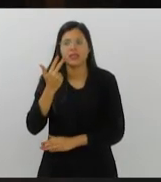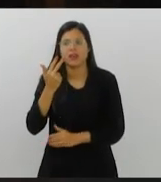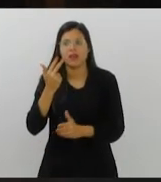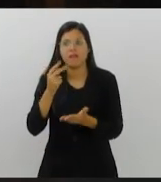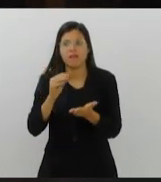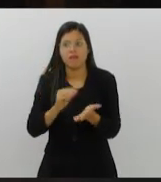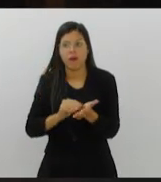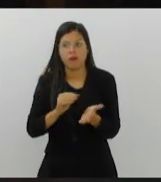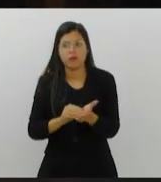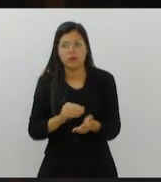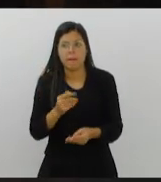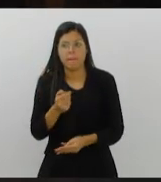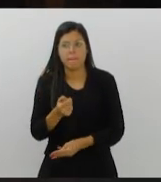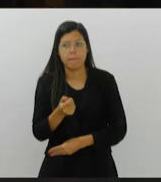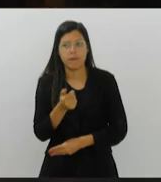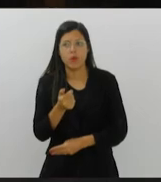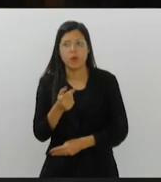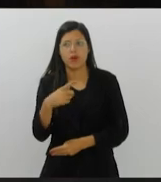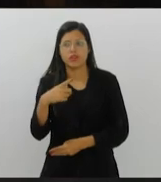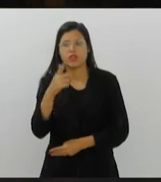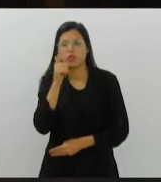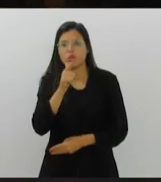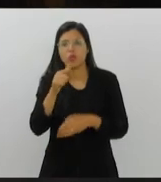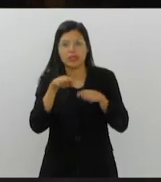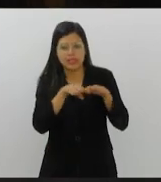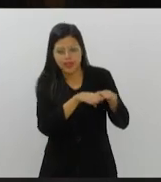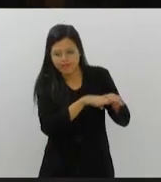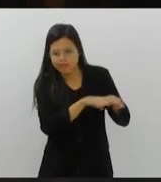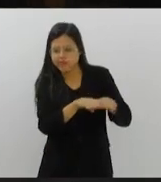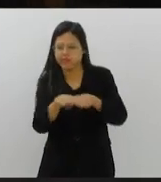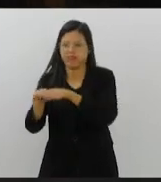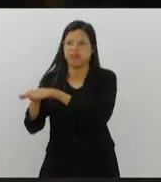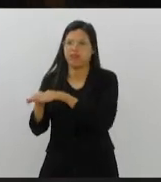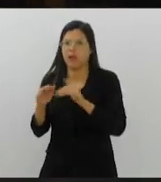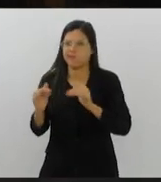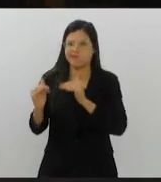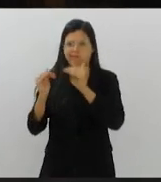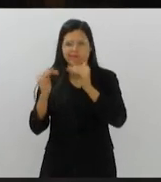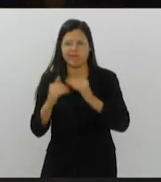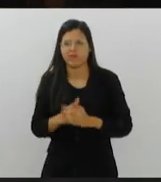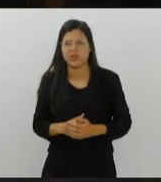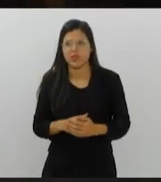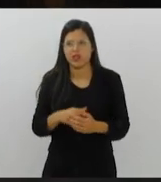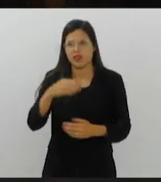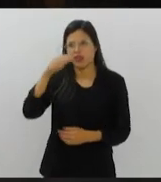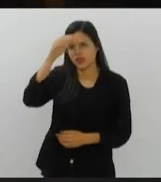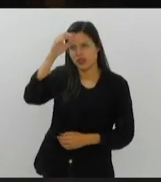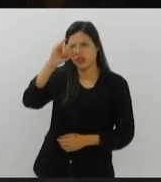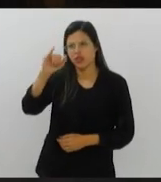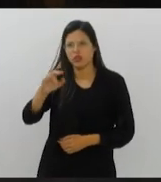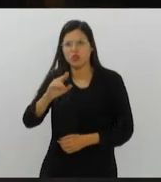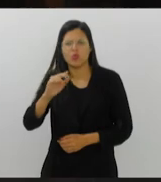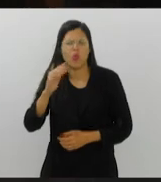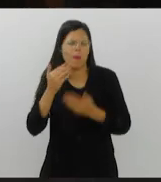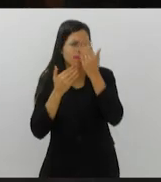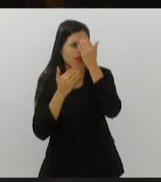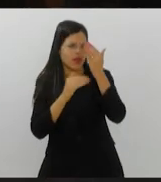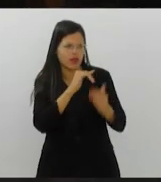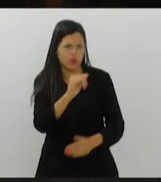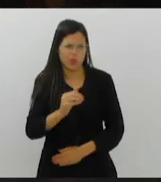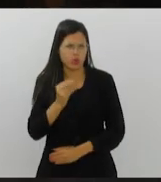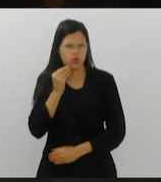que nós tenhamos o mesmo patamar. Tia Ju, muito obrigada por essa oportunidade, muito obrigada por